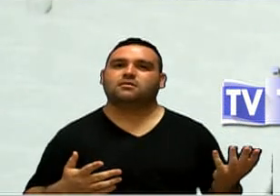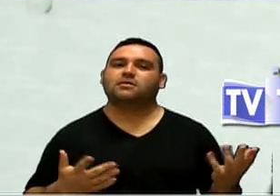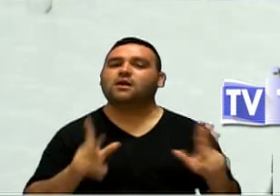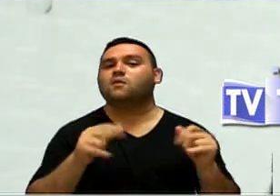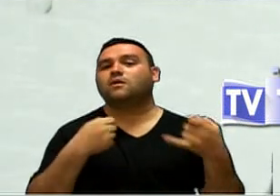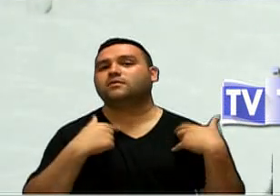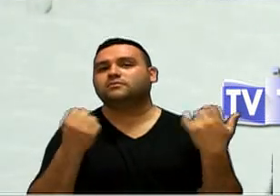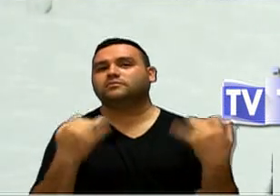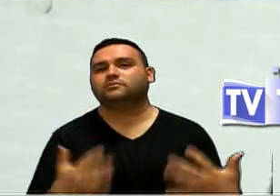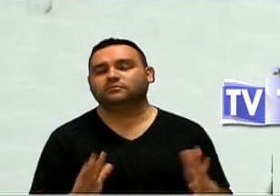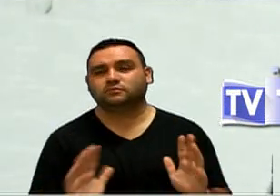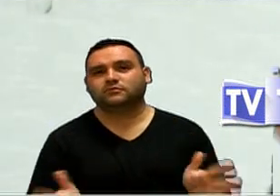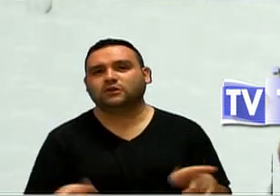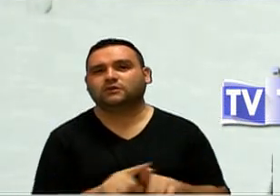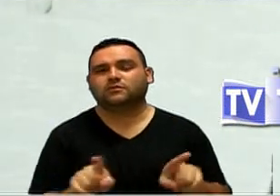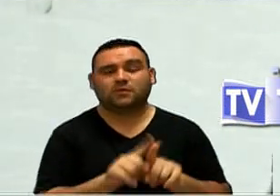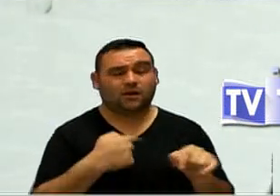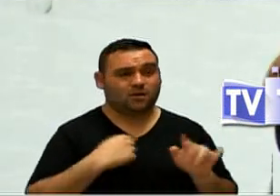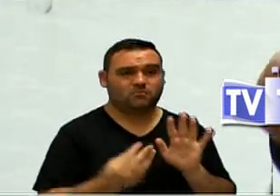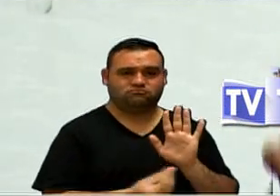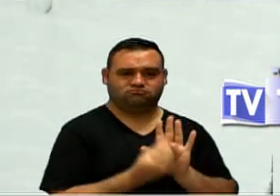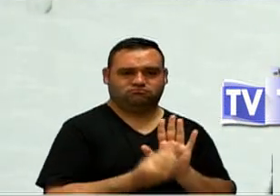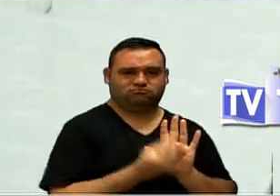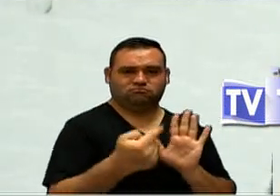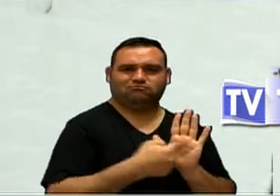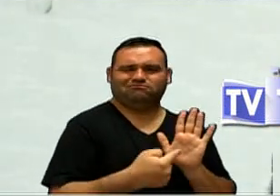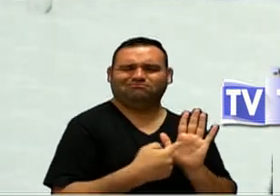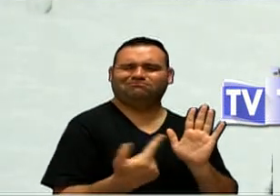Como eu falei, tem o papel